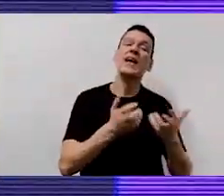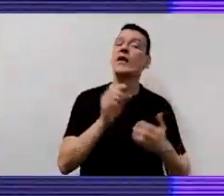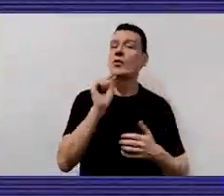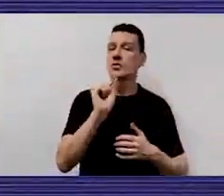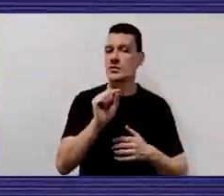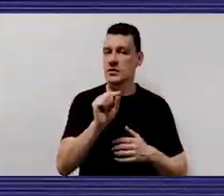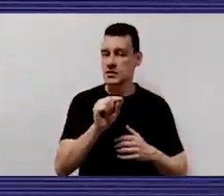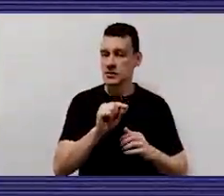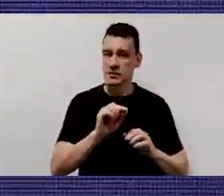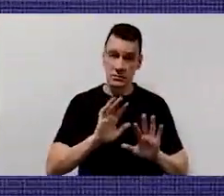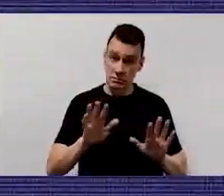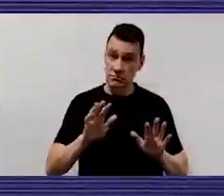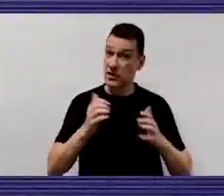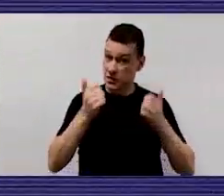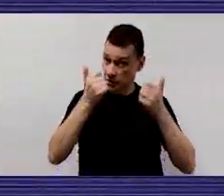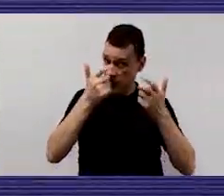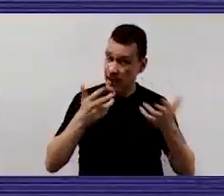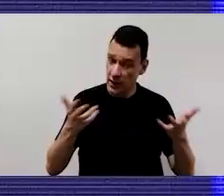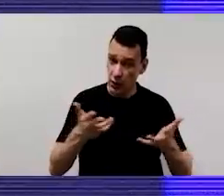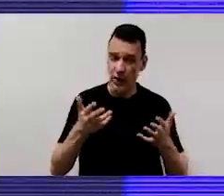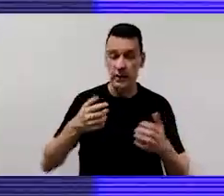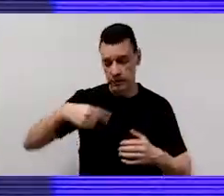Vamos lá, isso também está no nosso estudo.